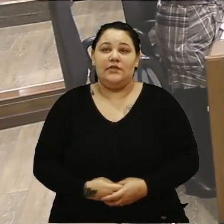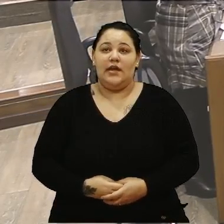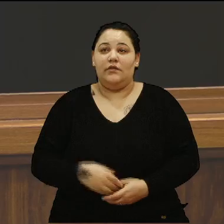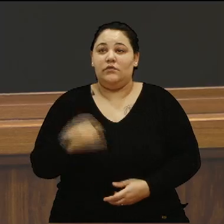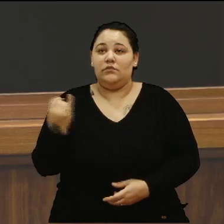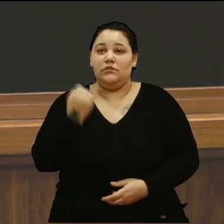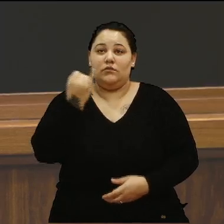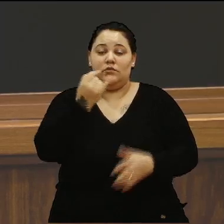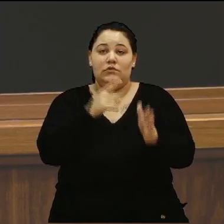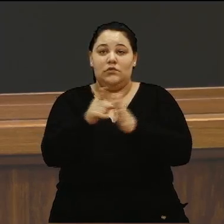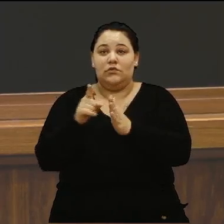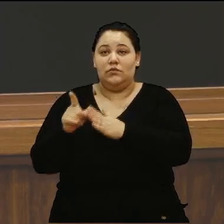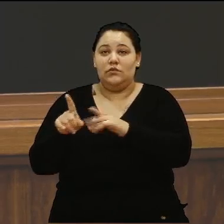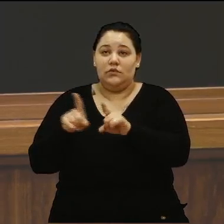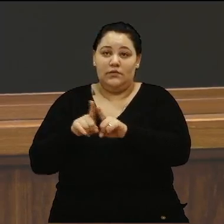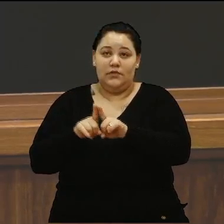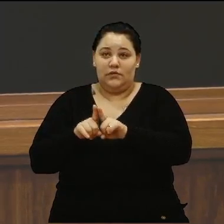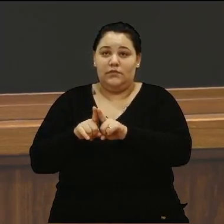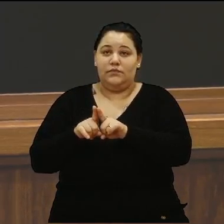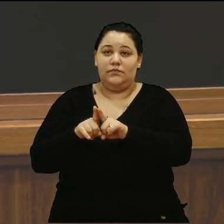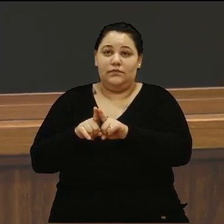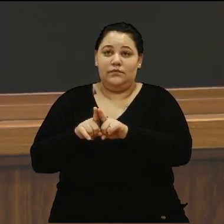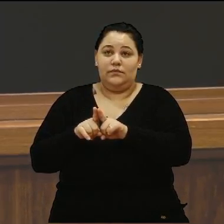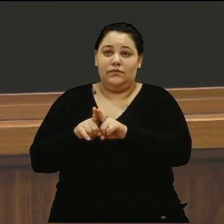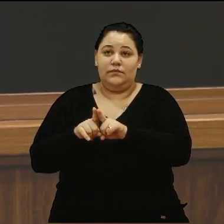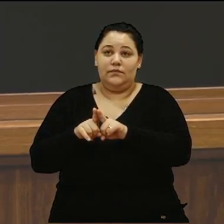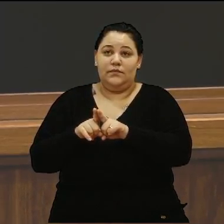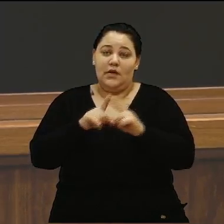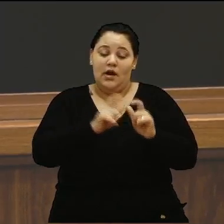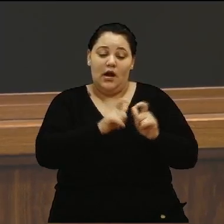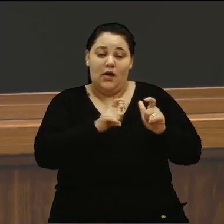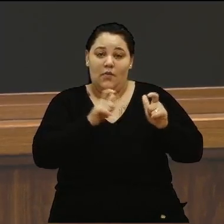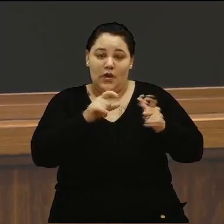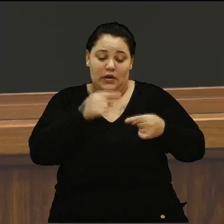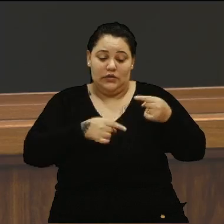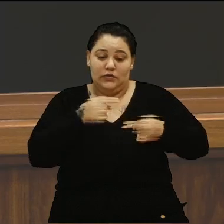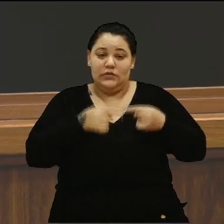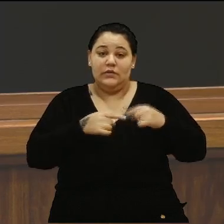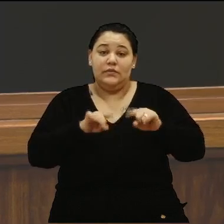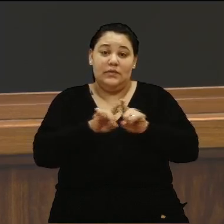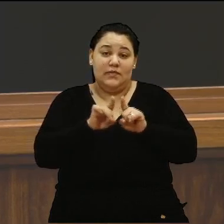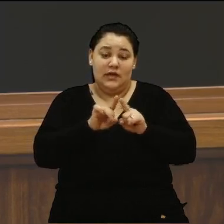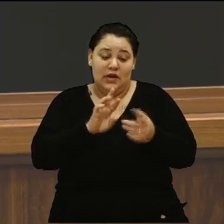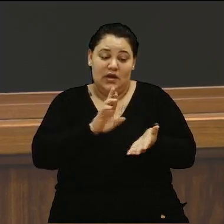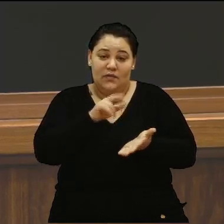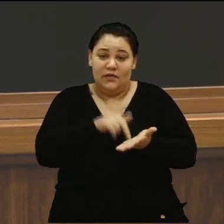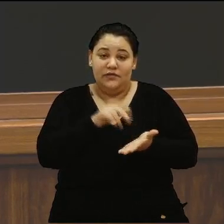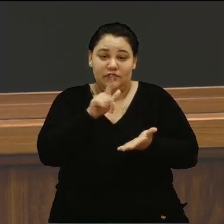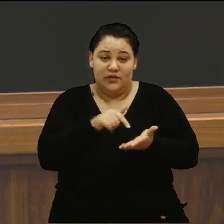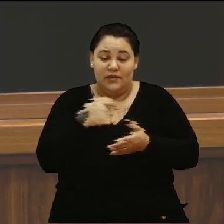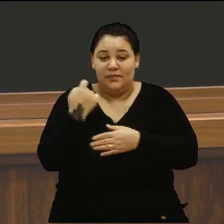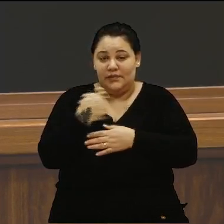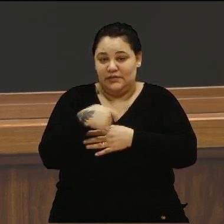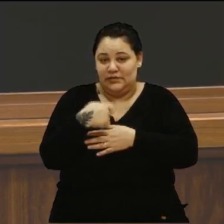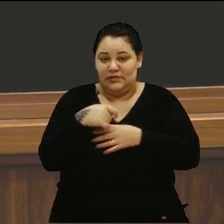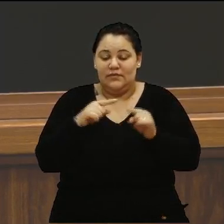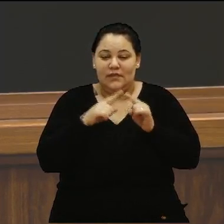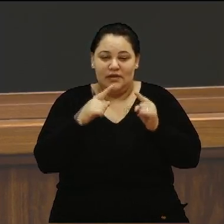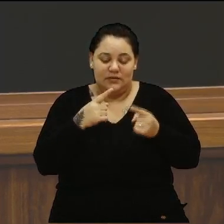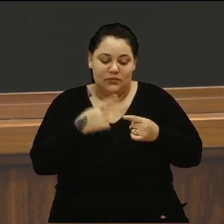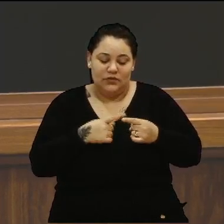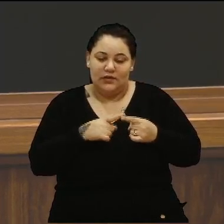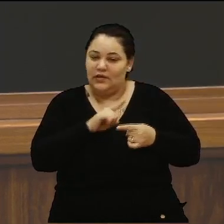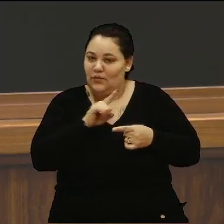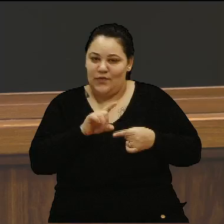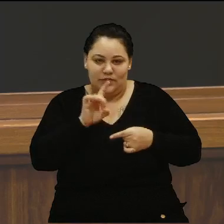questionamento, em que pese que acaba ampliando esse debate, isso realmente é o necessário, porque não é só na